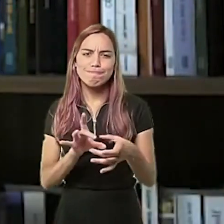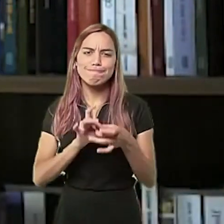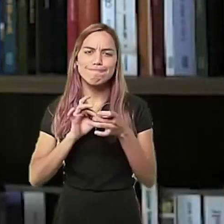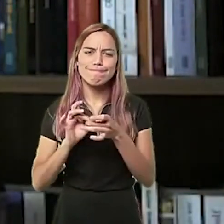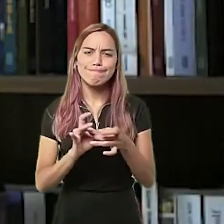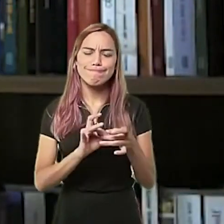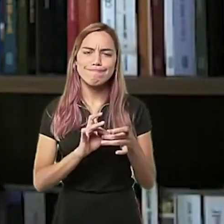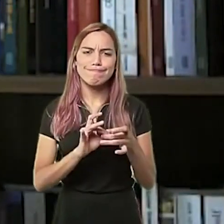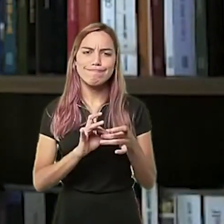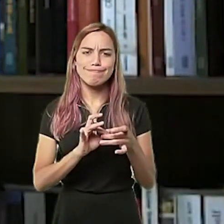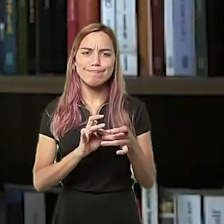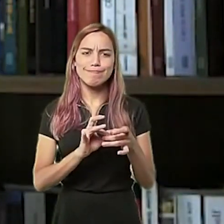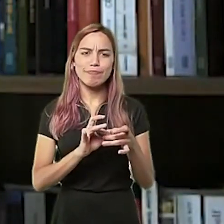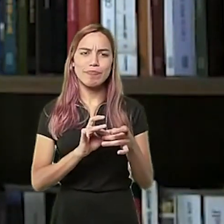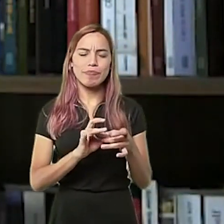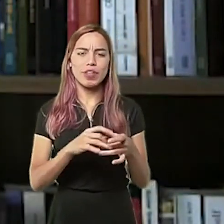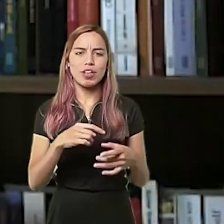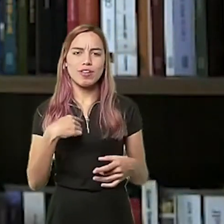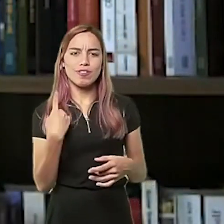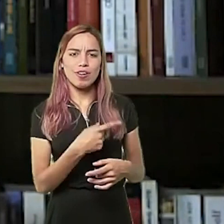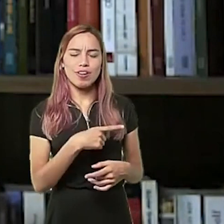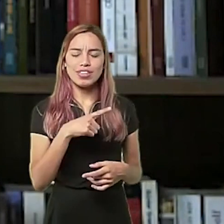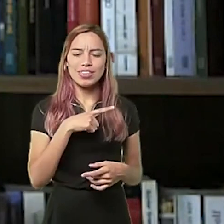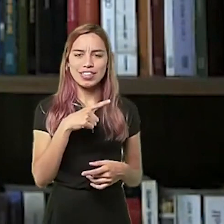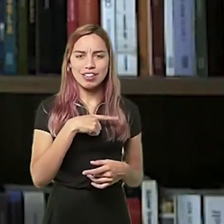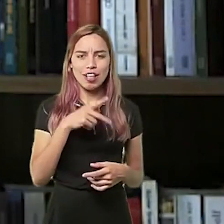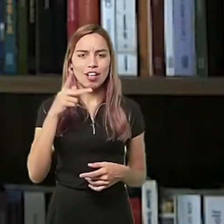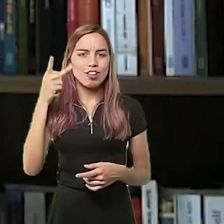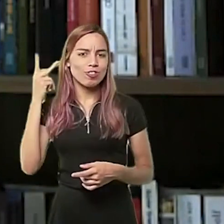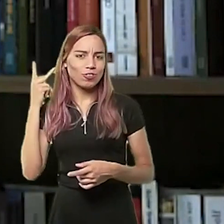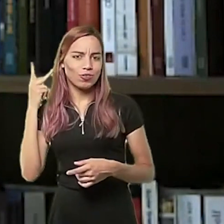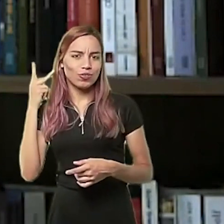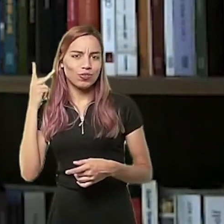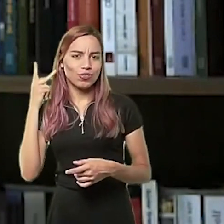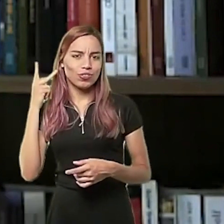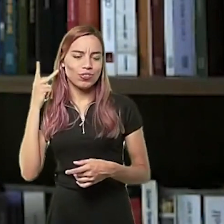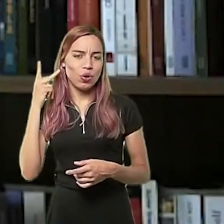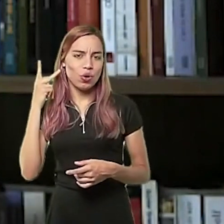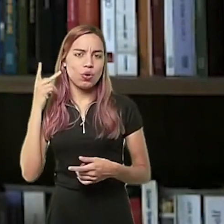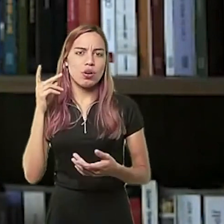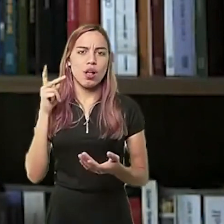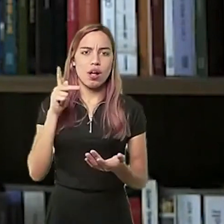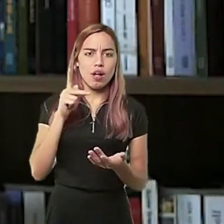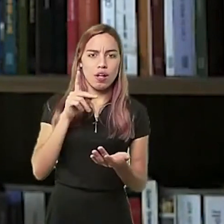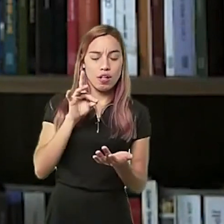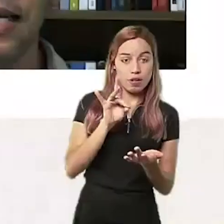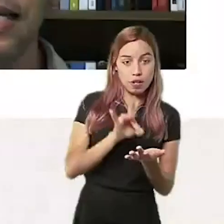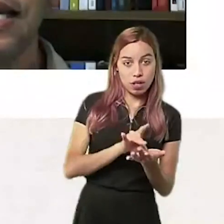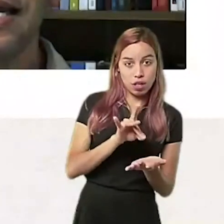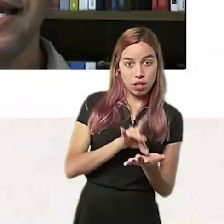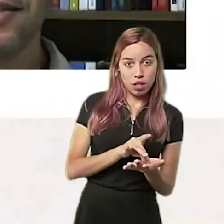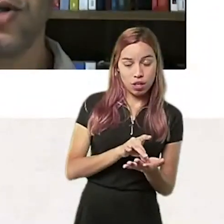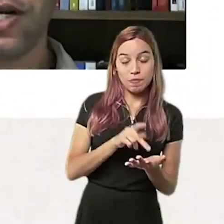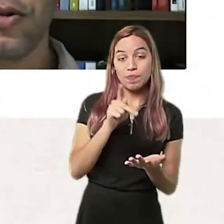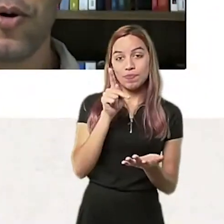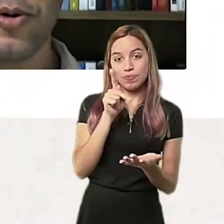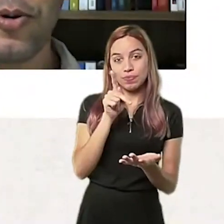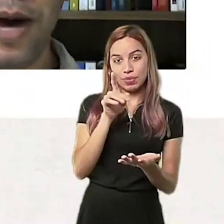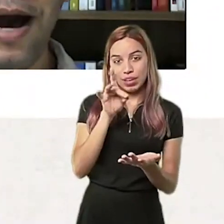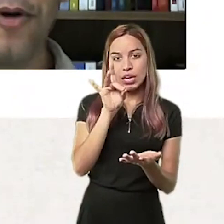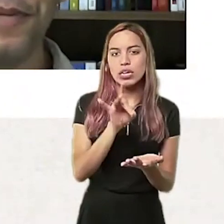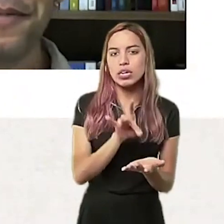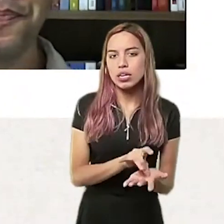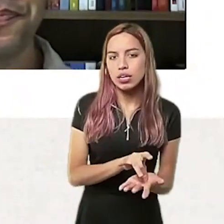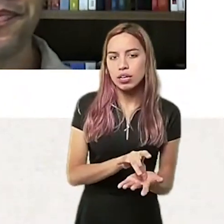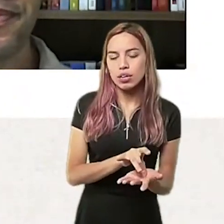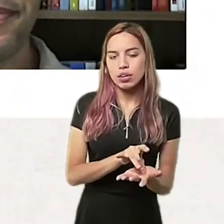tem histórias, né? Desde uma história que foi inspirada numa história real, Josane, depois eu conto com mais detalhe, que é a história do